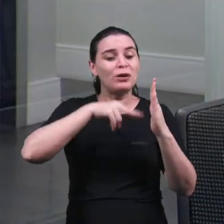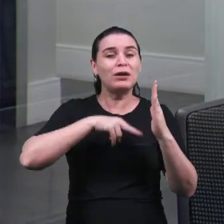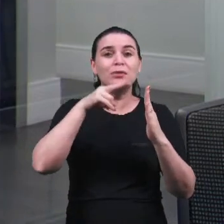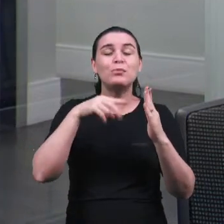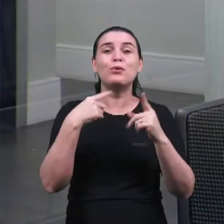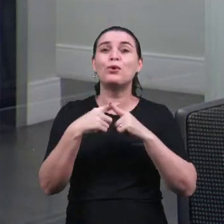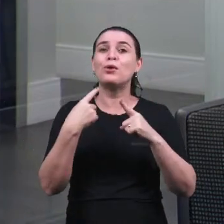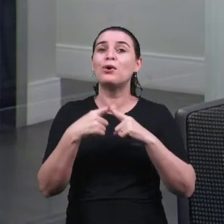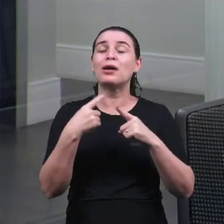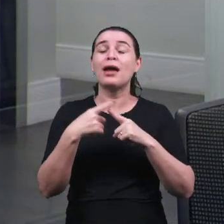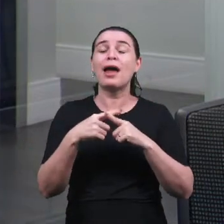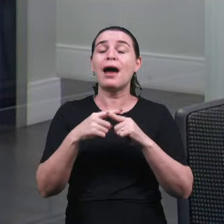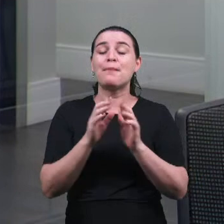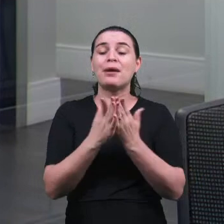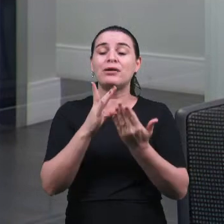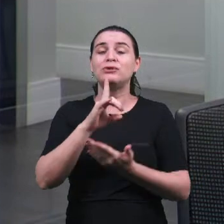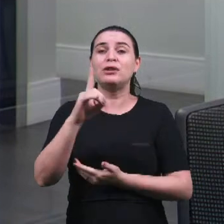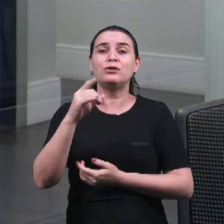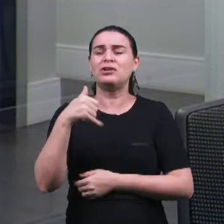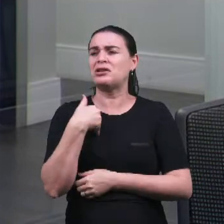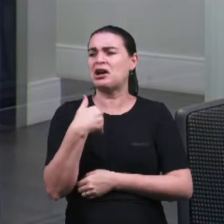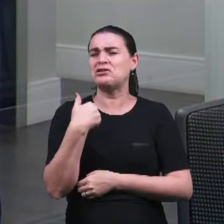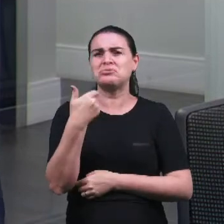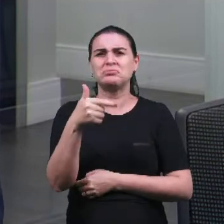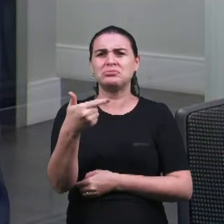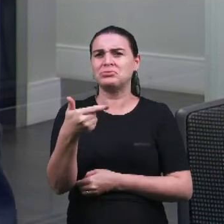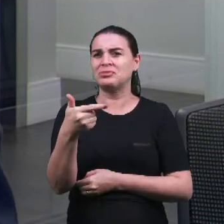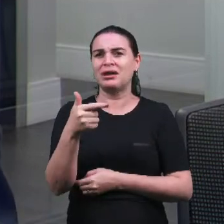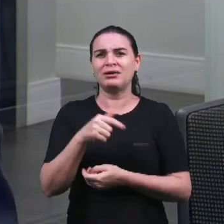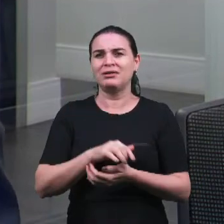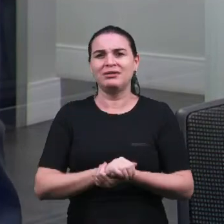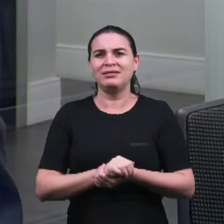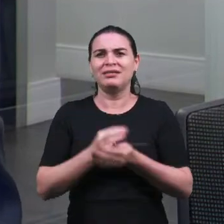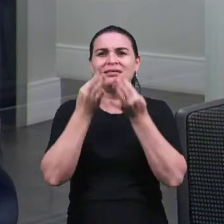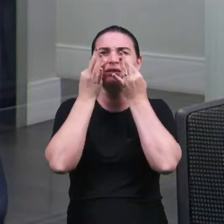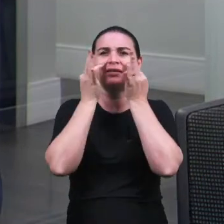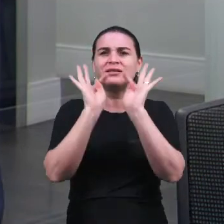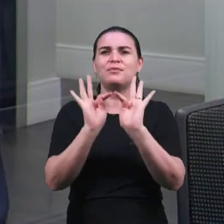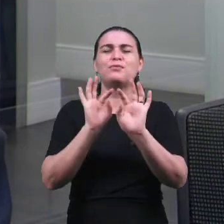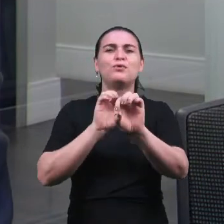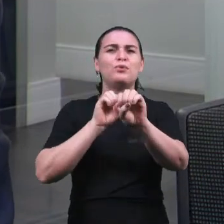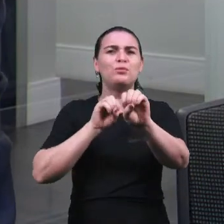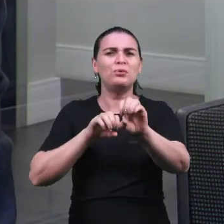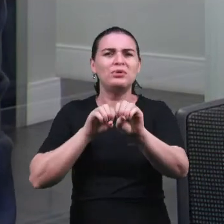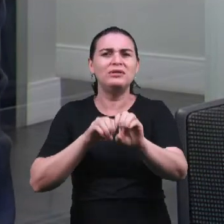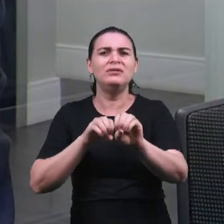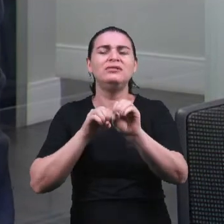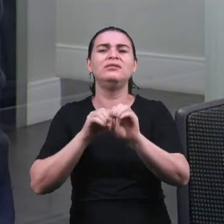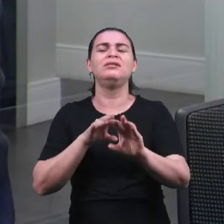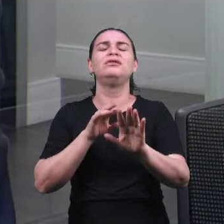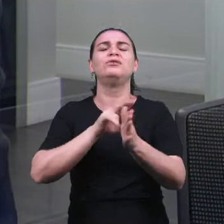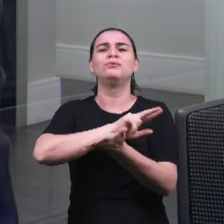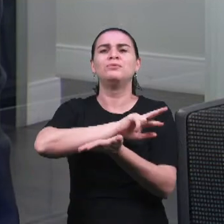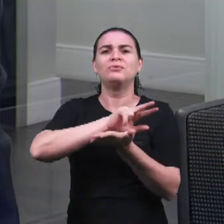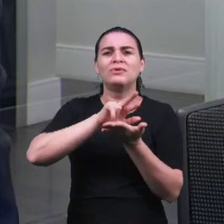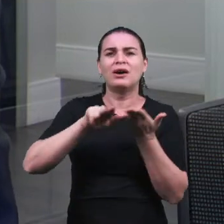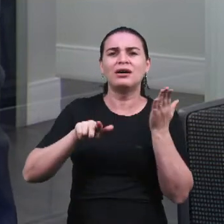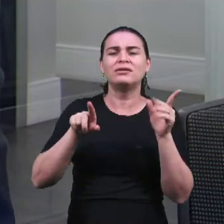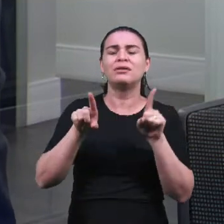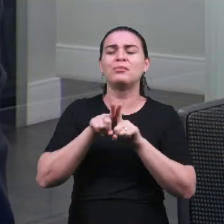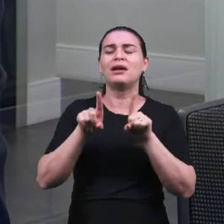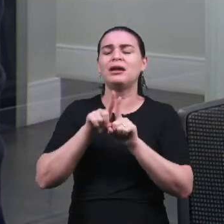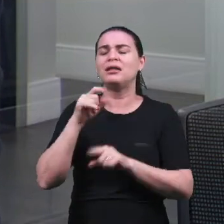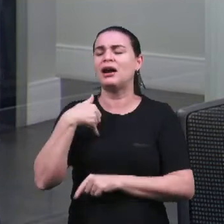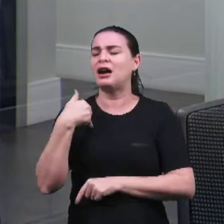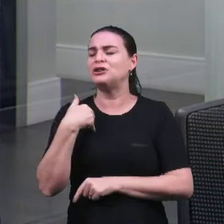na verdade, não tem idade, né? Tem os quadros da palavra, de testemunho, de ensino. Então, assim, na verdade, isso não tem idade.